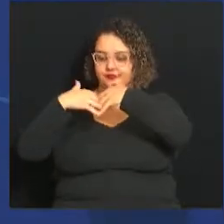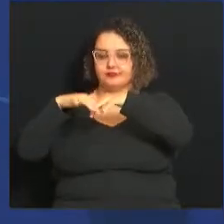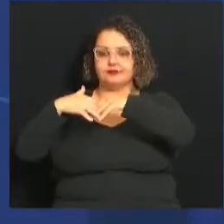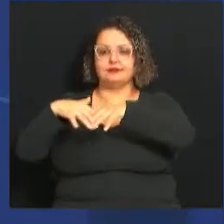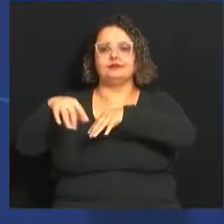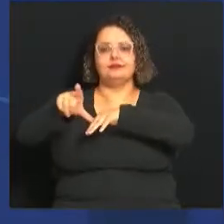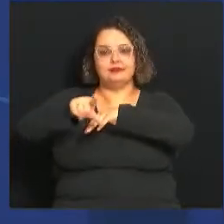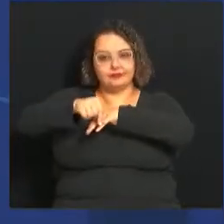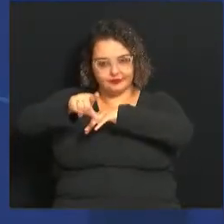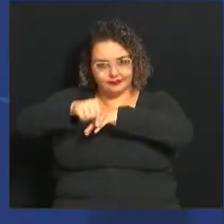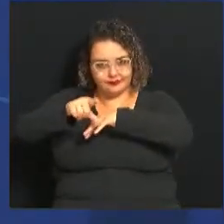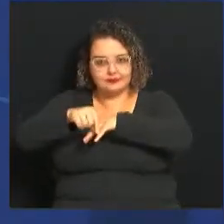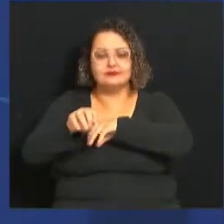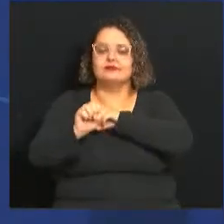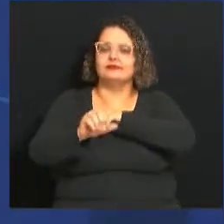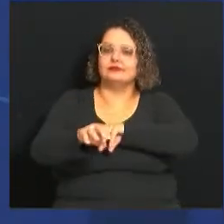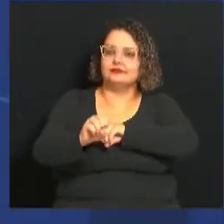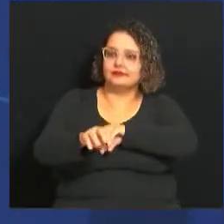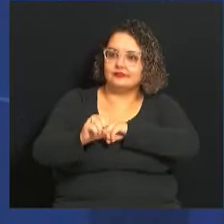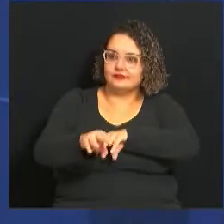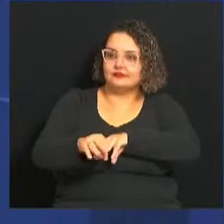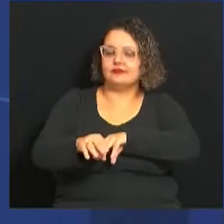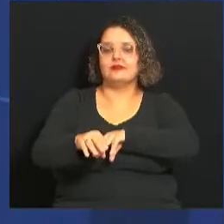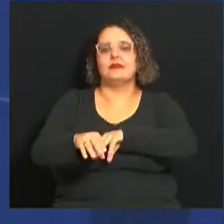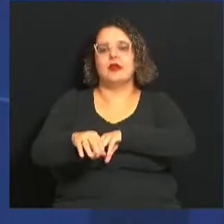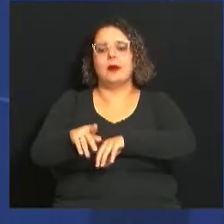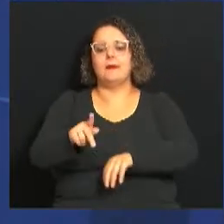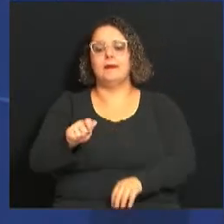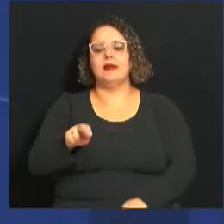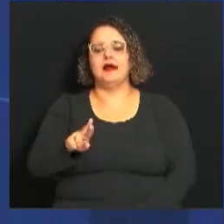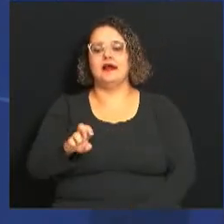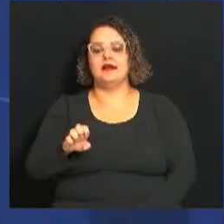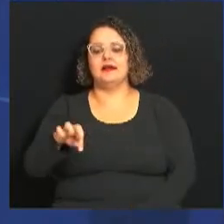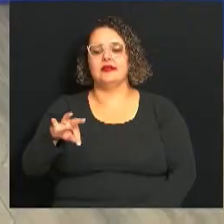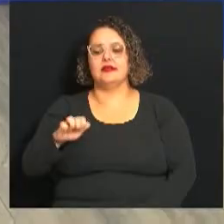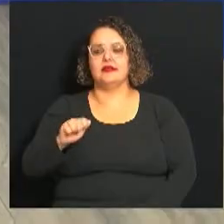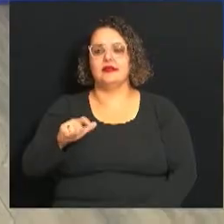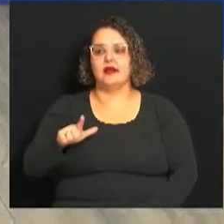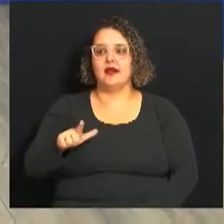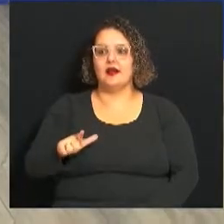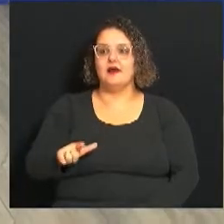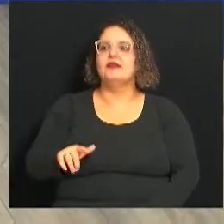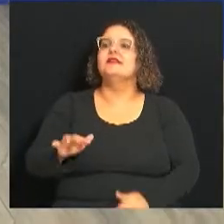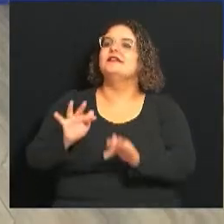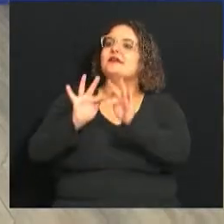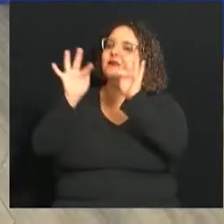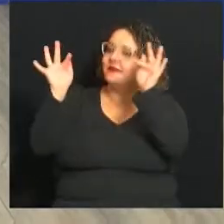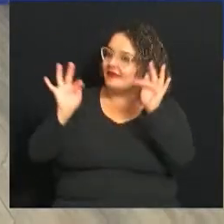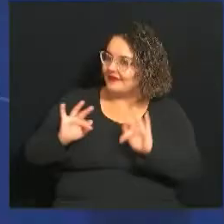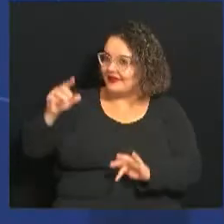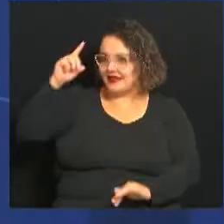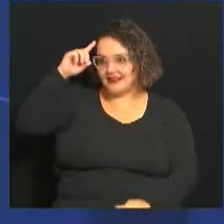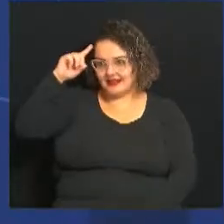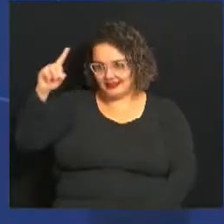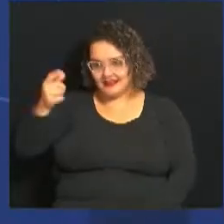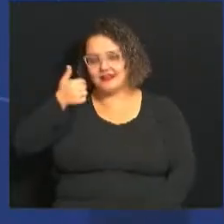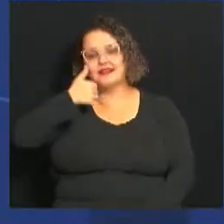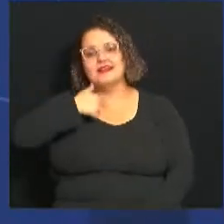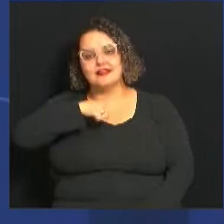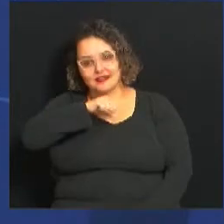neuropsicopedagoga e educadora parental. Então, desde já, desejo um feliz Dia das Mães para você,